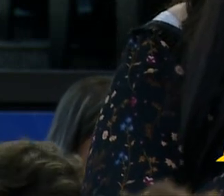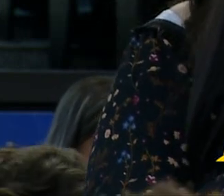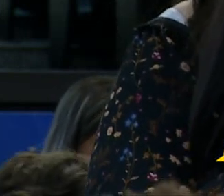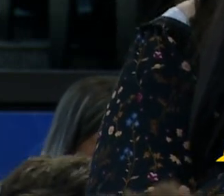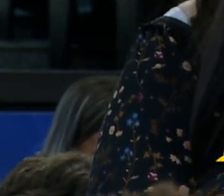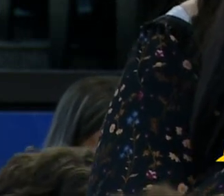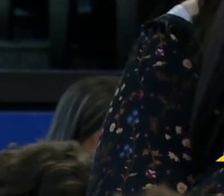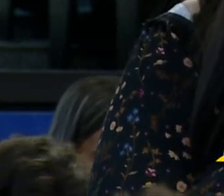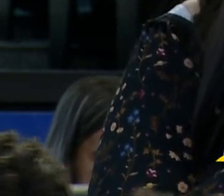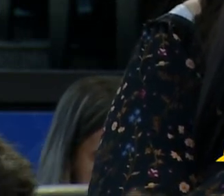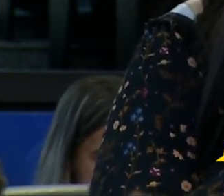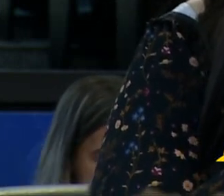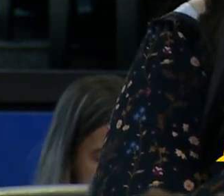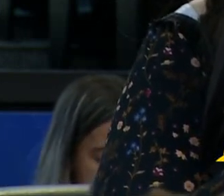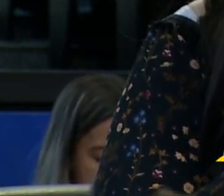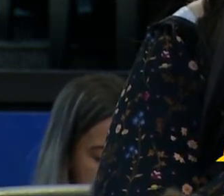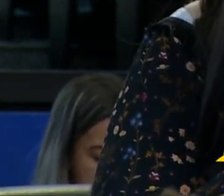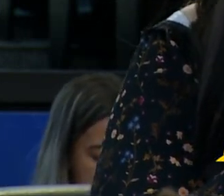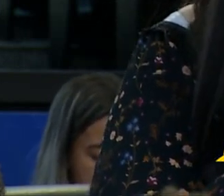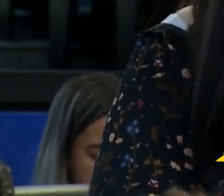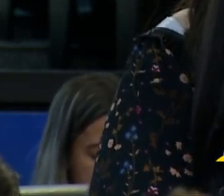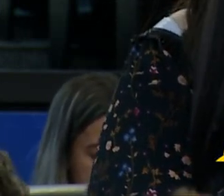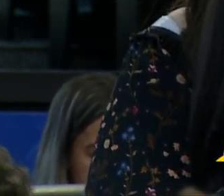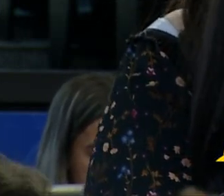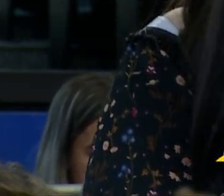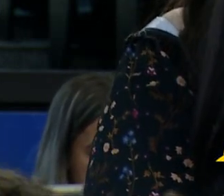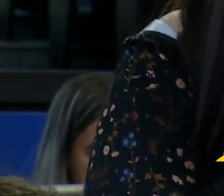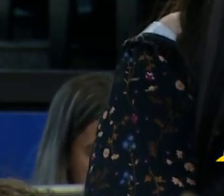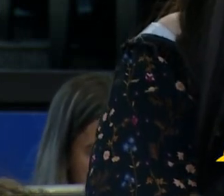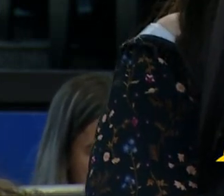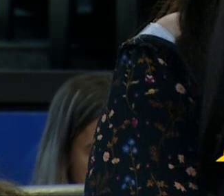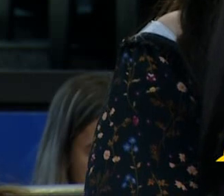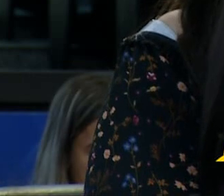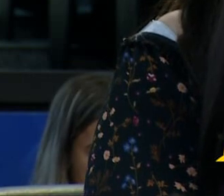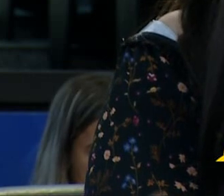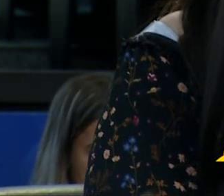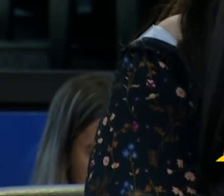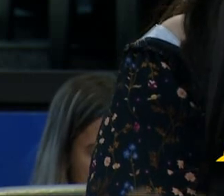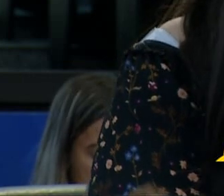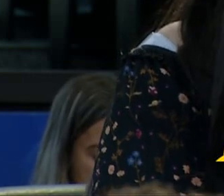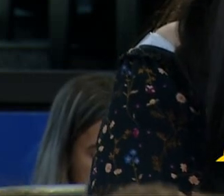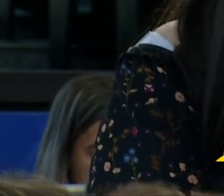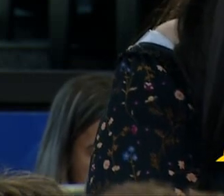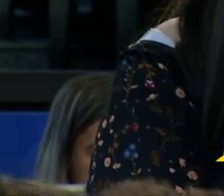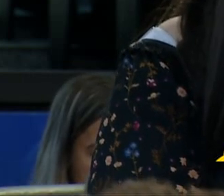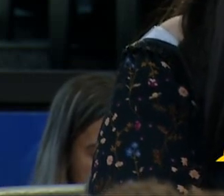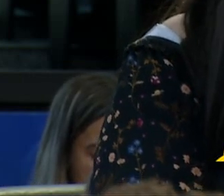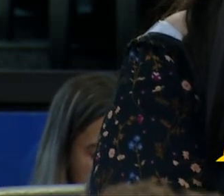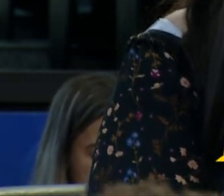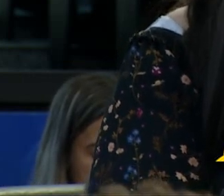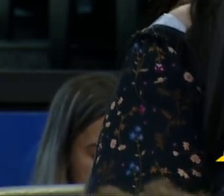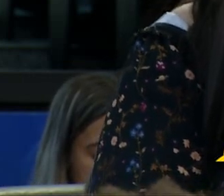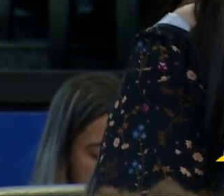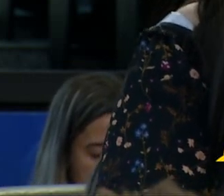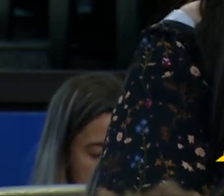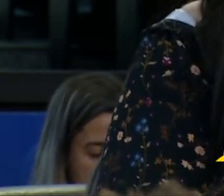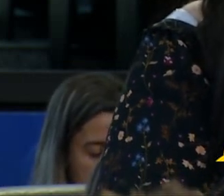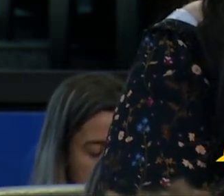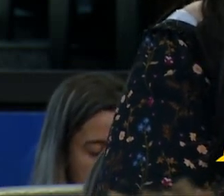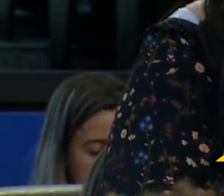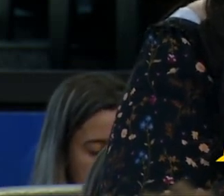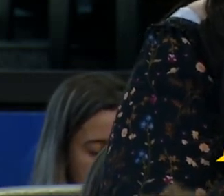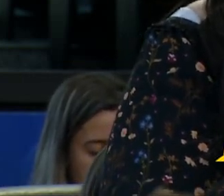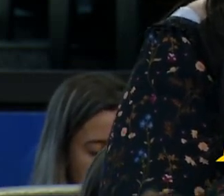meu vereador, João Paulo, que, tipo assim, por mais que a gente brigue muito, cara, está no meu coração. E também